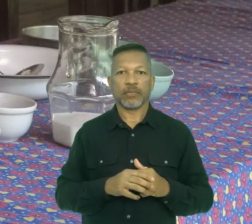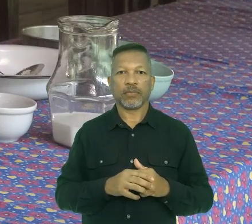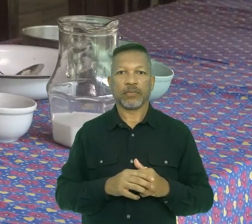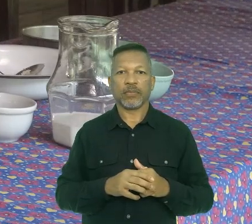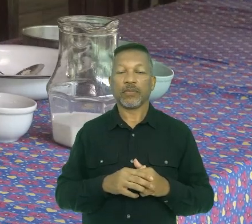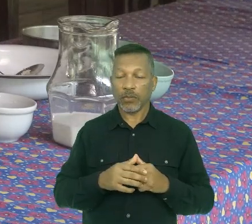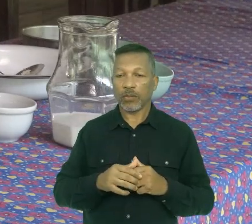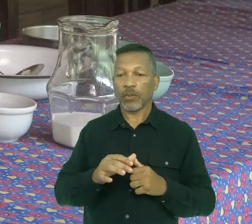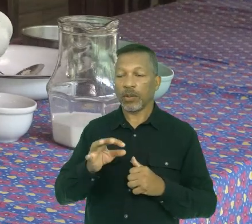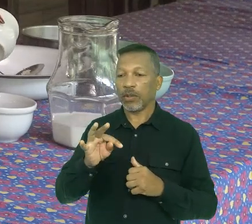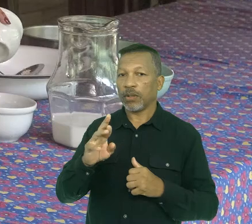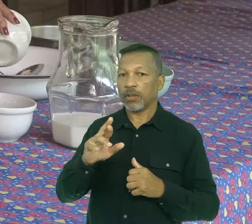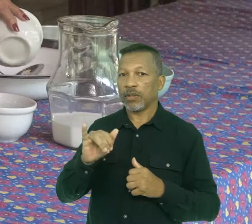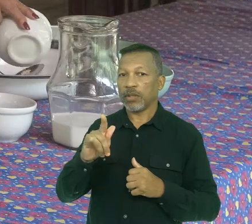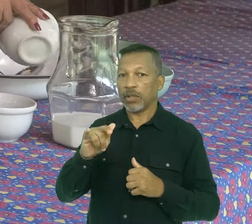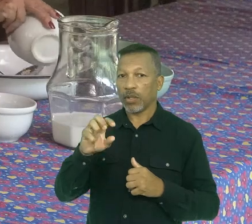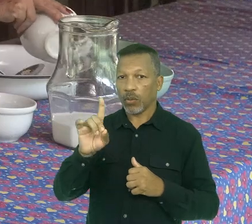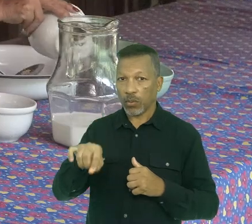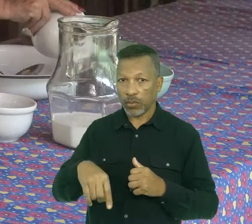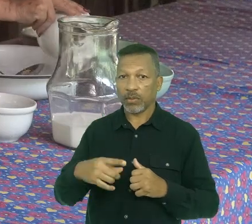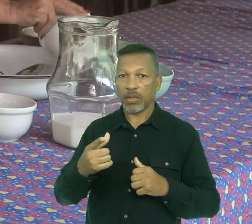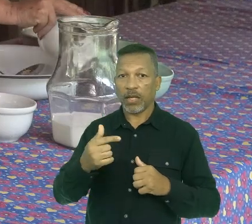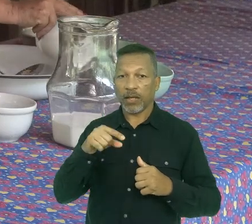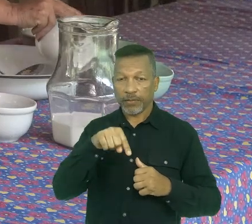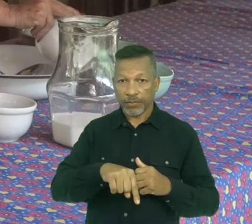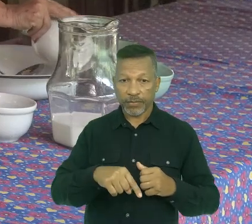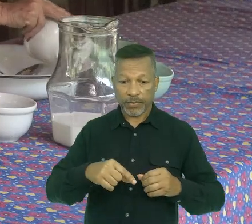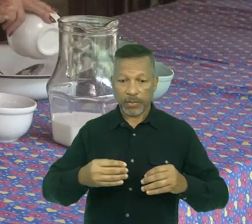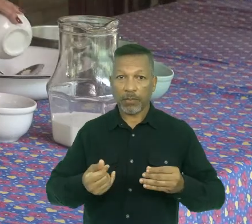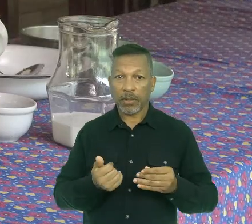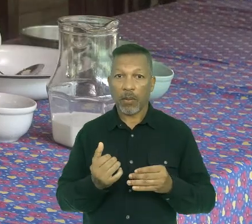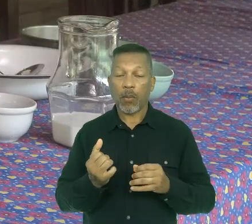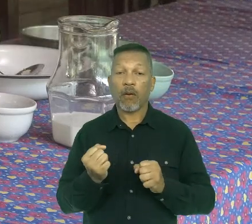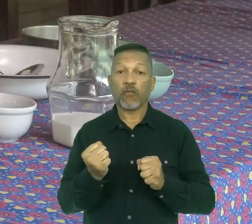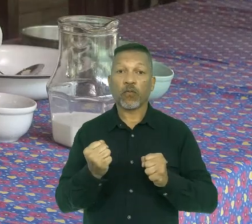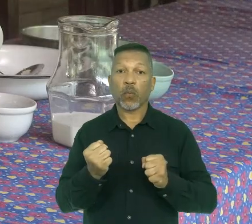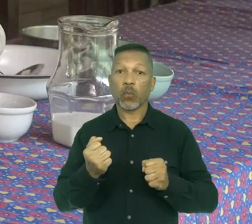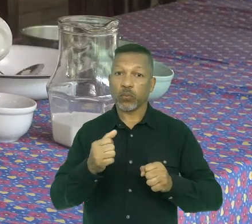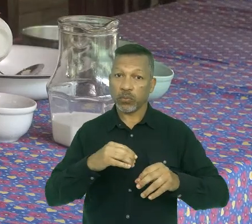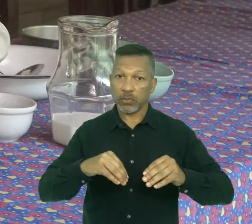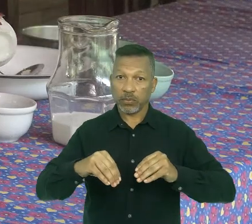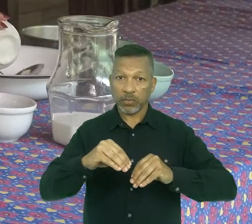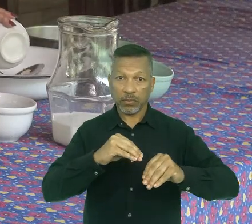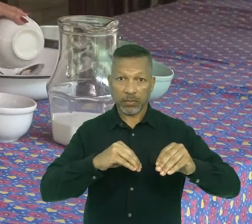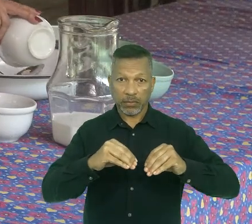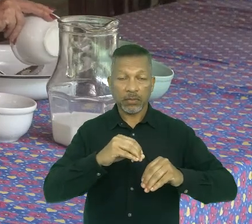o trigo, né? Eu vou aqui, ó, para dar uma consistênciazinha.